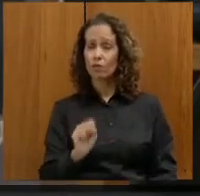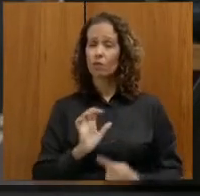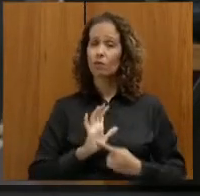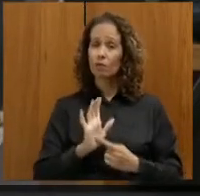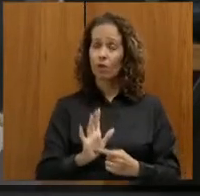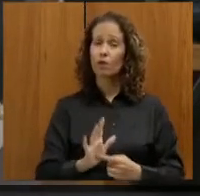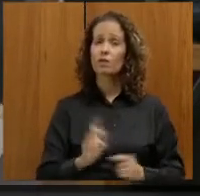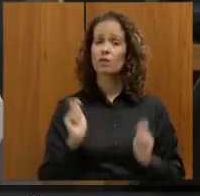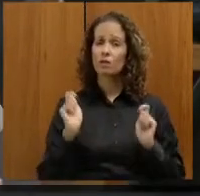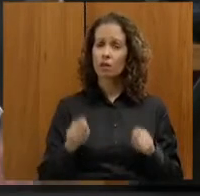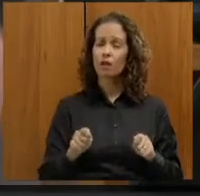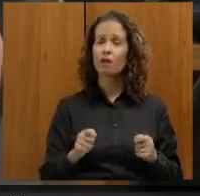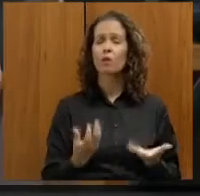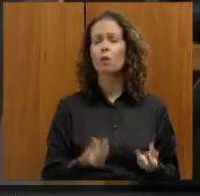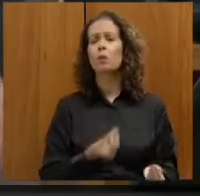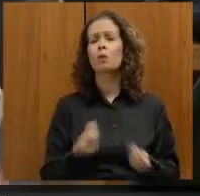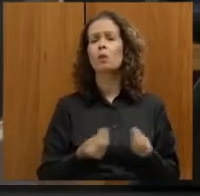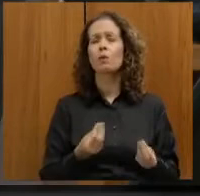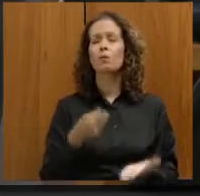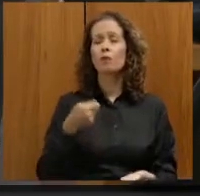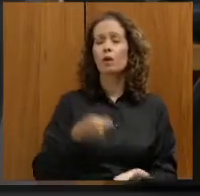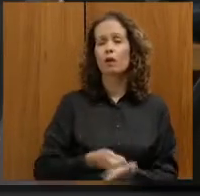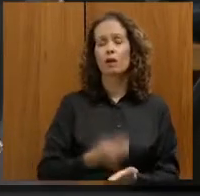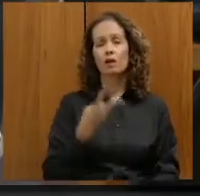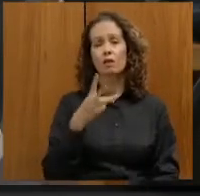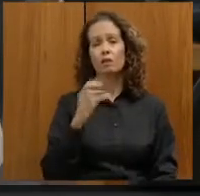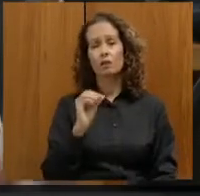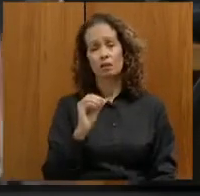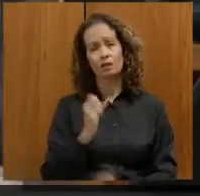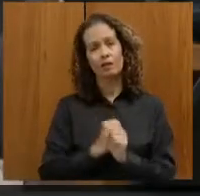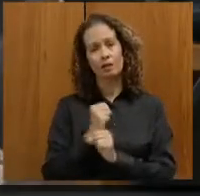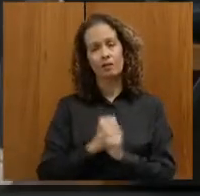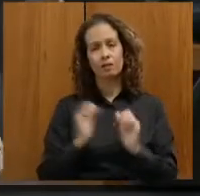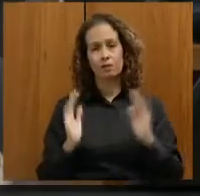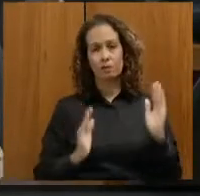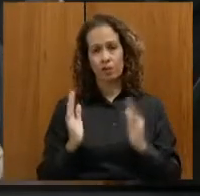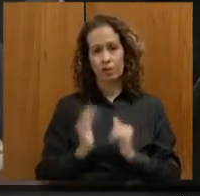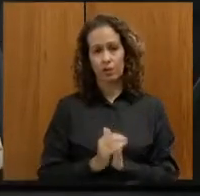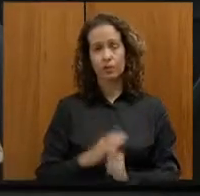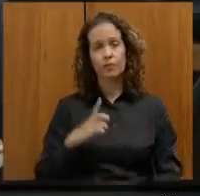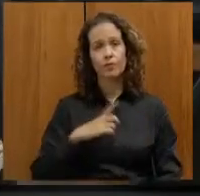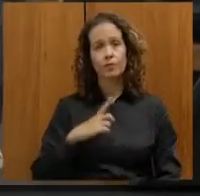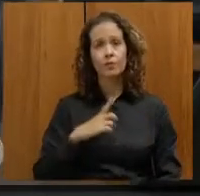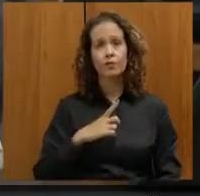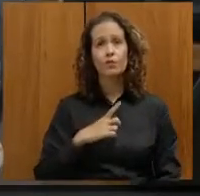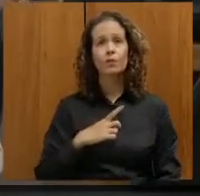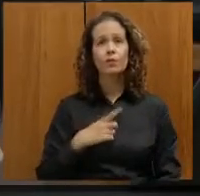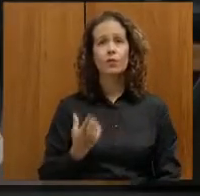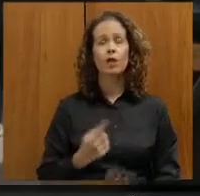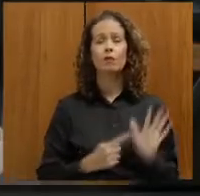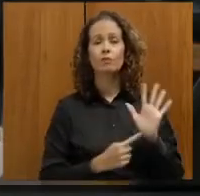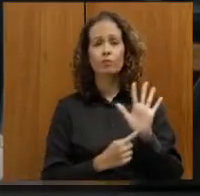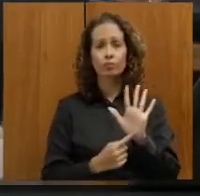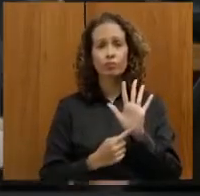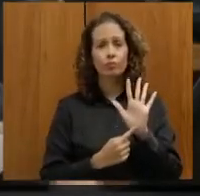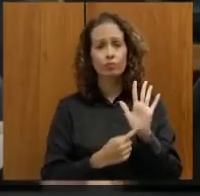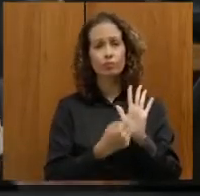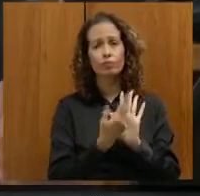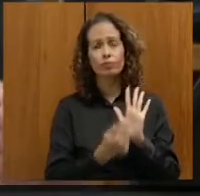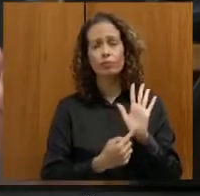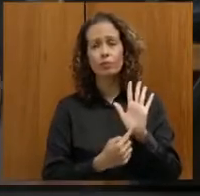Alternativa de pagamento da dívida em 30 anos fora do regime nós temos aqui demonstrativo fora do regime